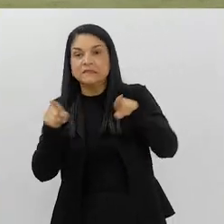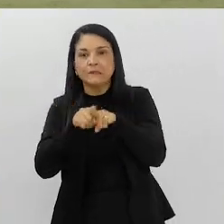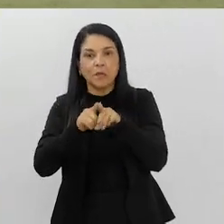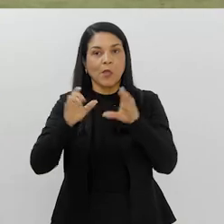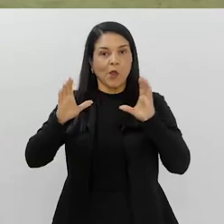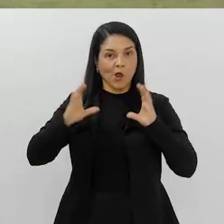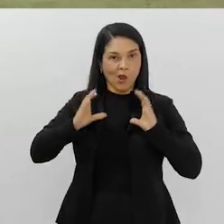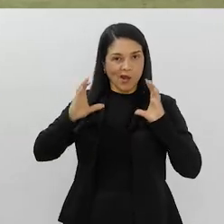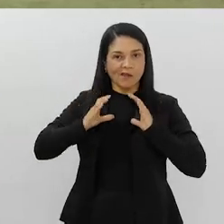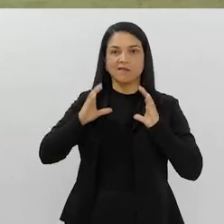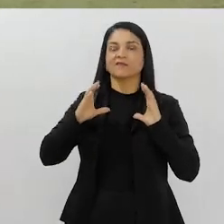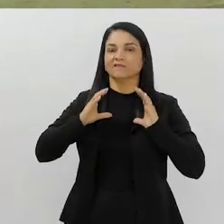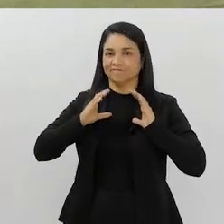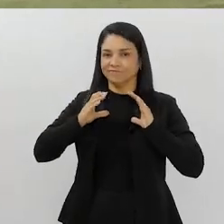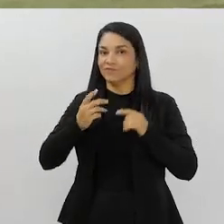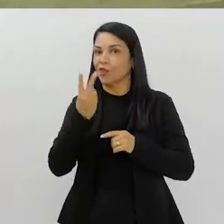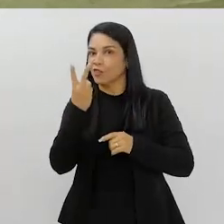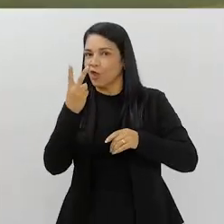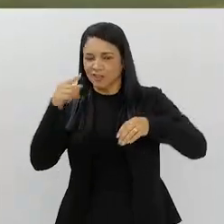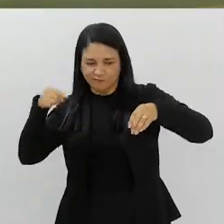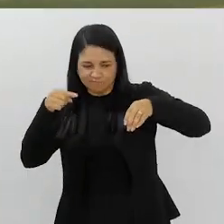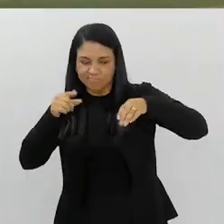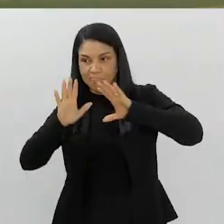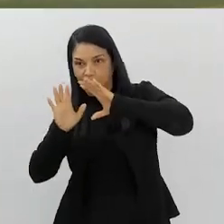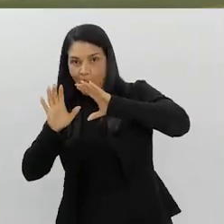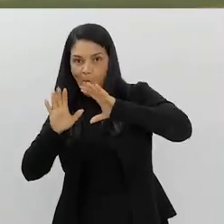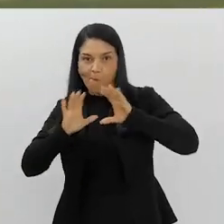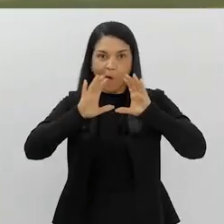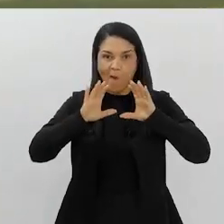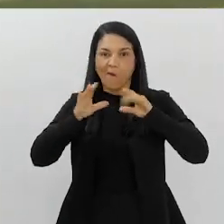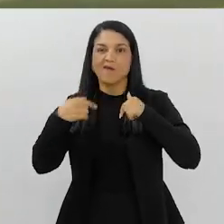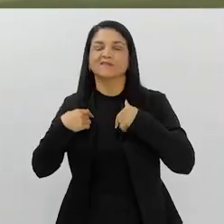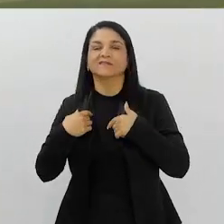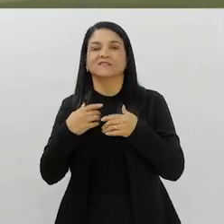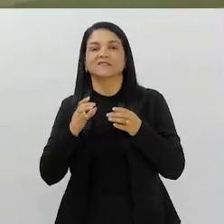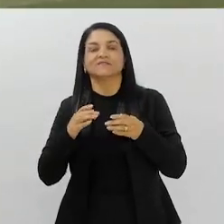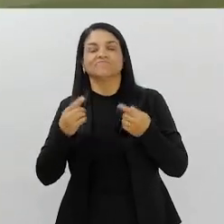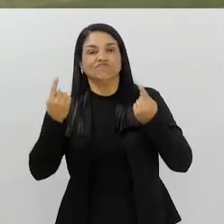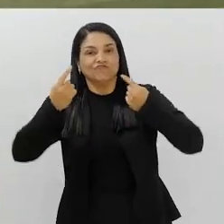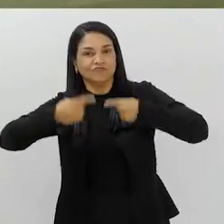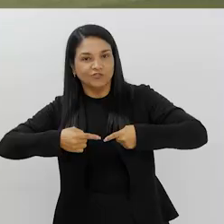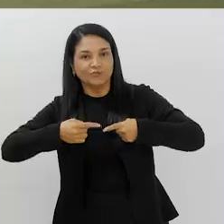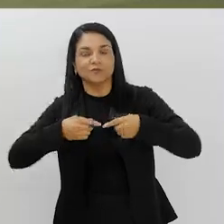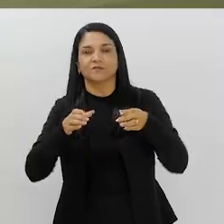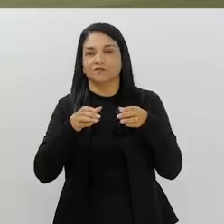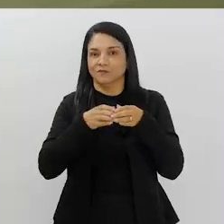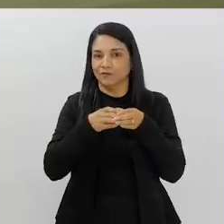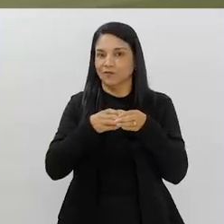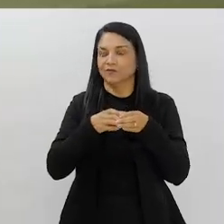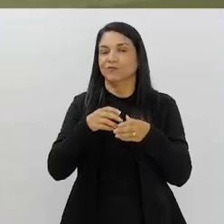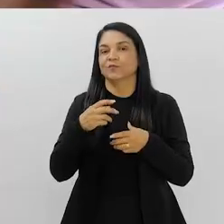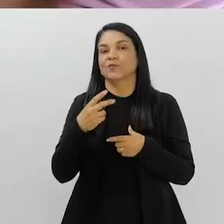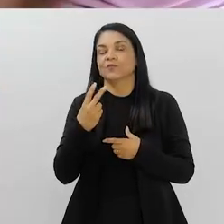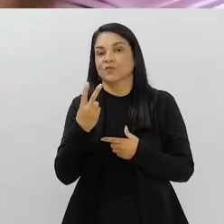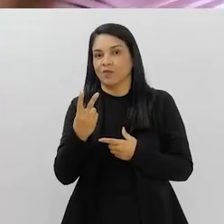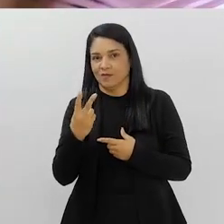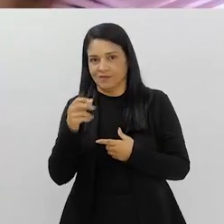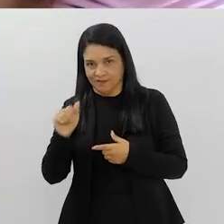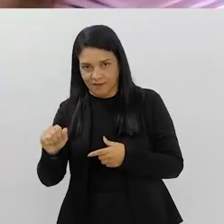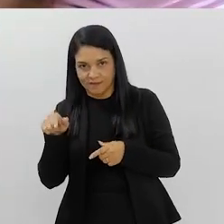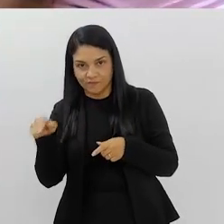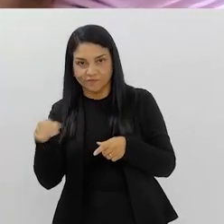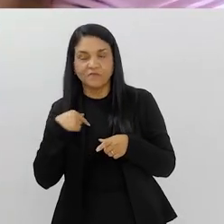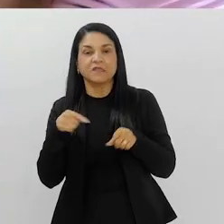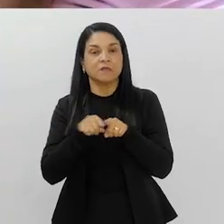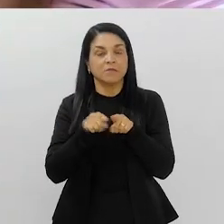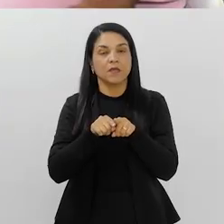Gerson Dida, que acabou pegando 2 pênaltis aí nessa disputa de pênalti da Série A2. Um grande nome dessa final, né? Ao lado do